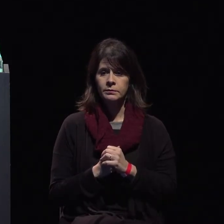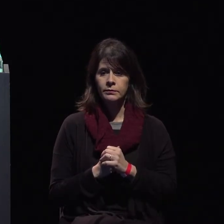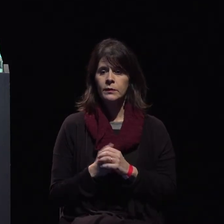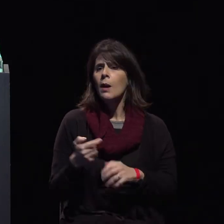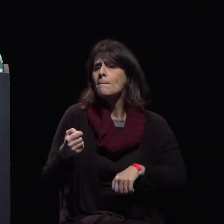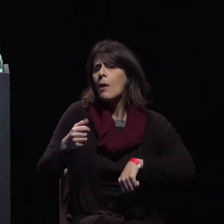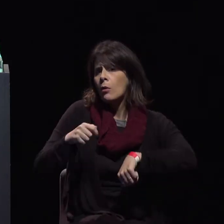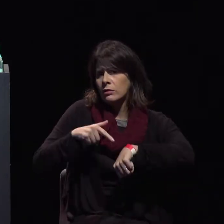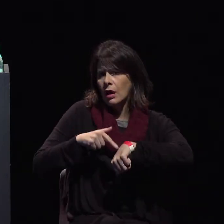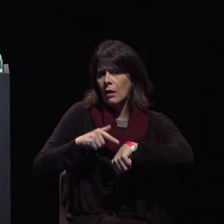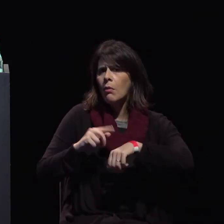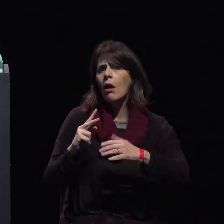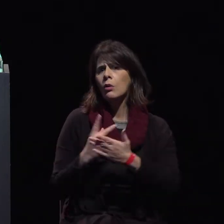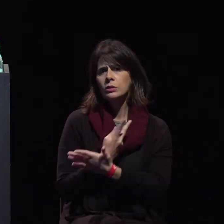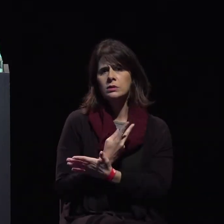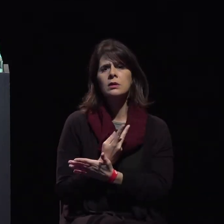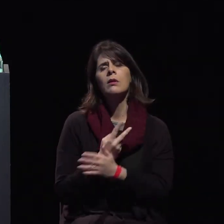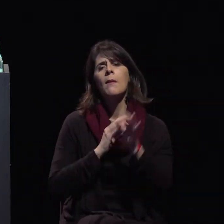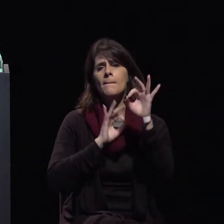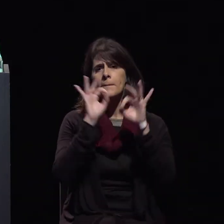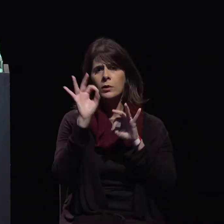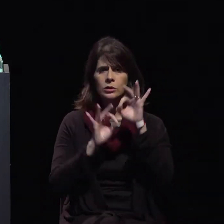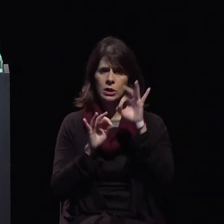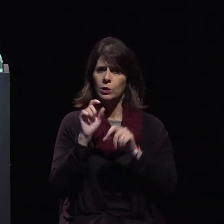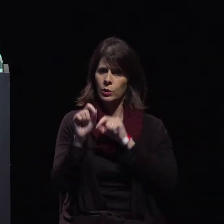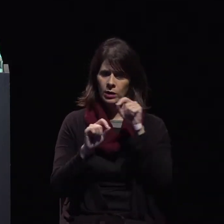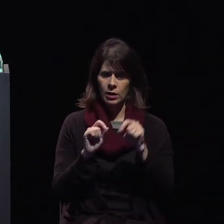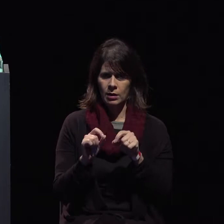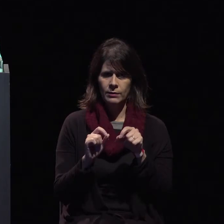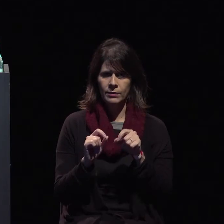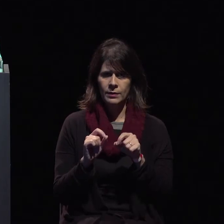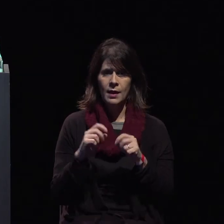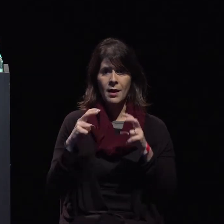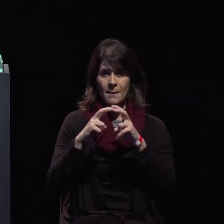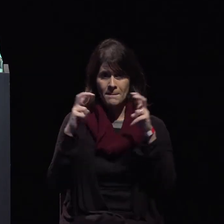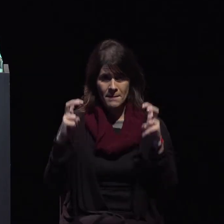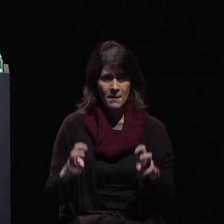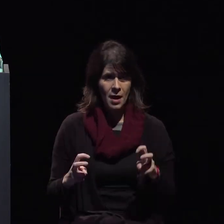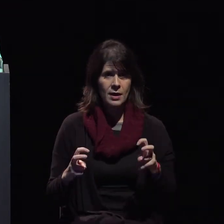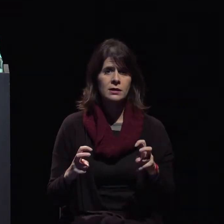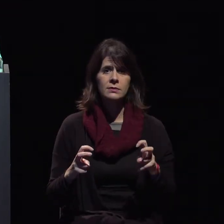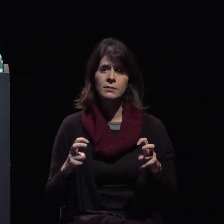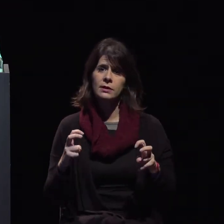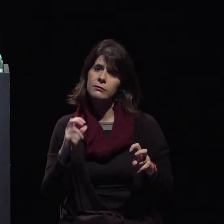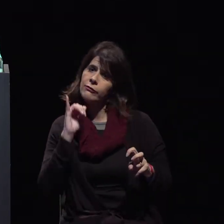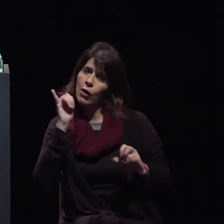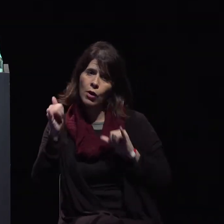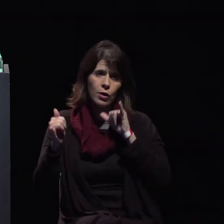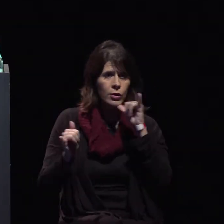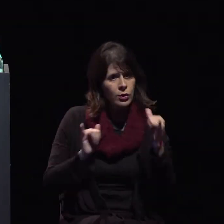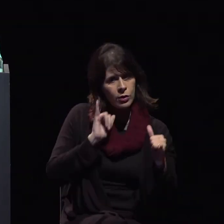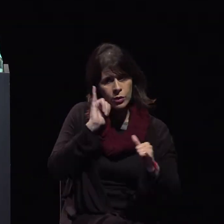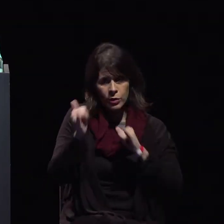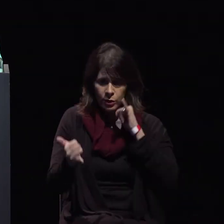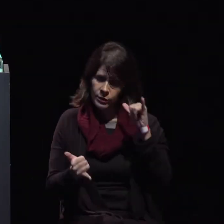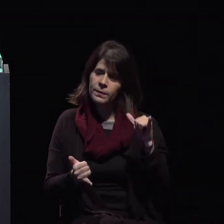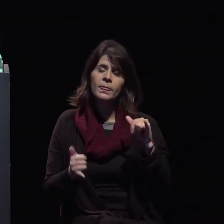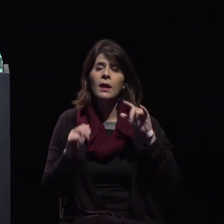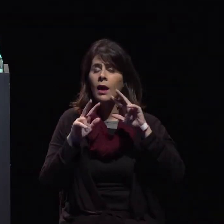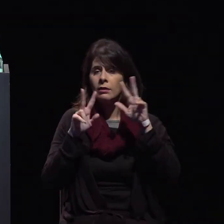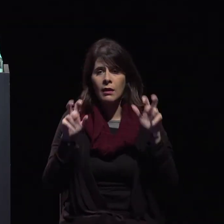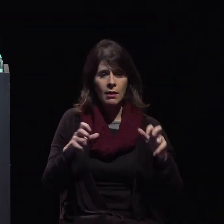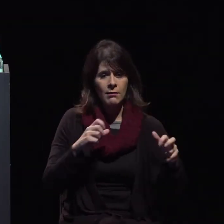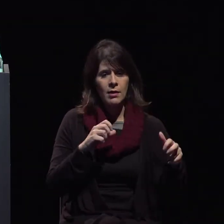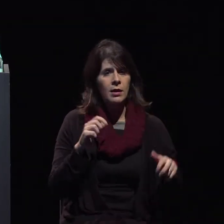MASP lançou um projeto que chama Vozes do MASP, e é um conjunto de audioguias.